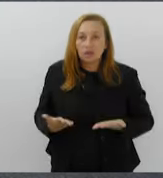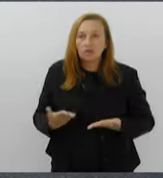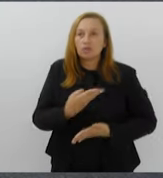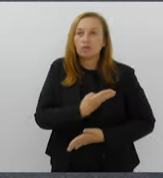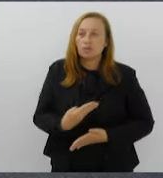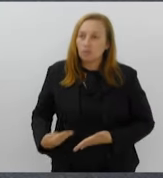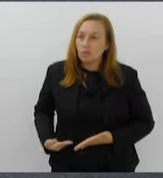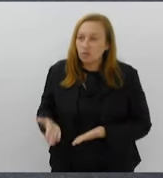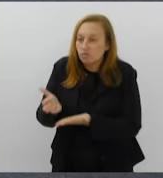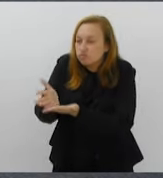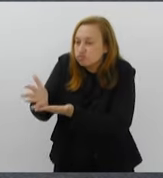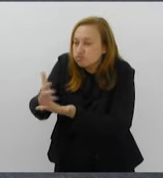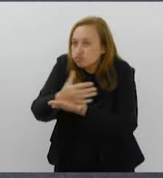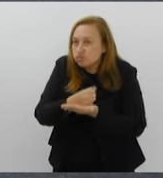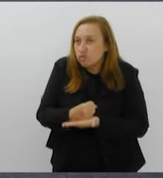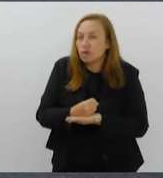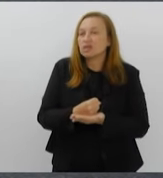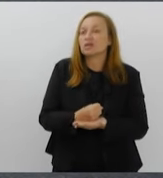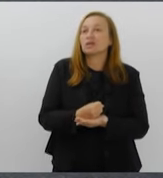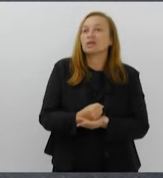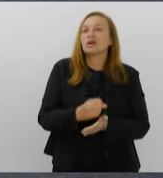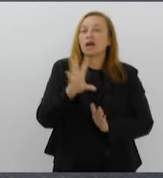está acatando a emenda